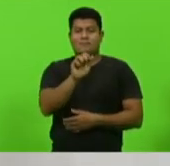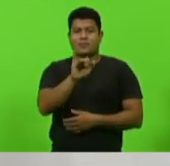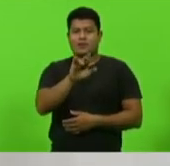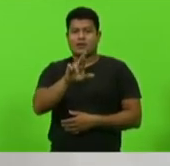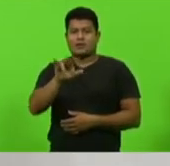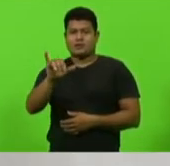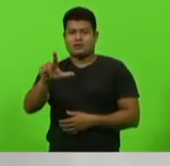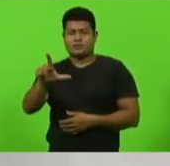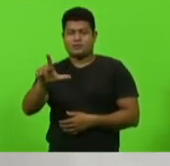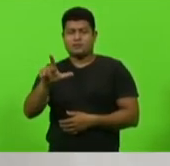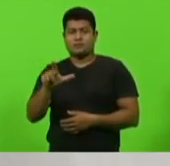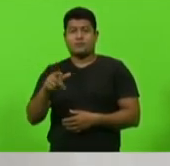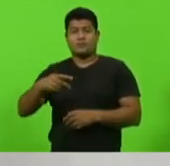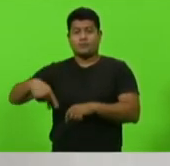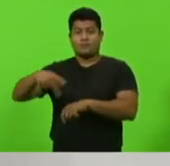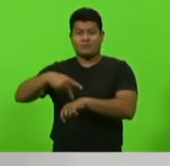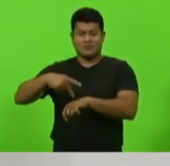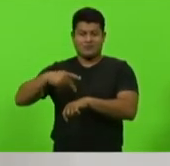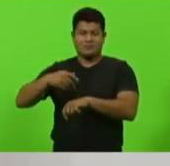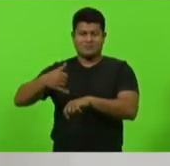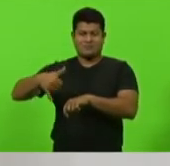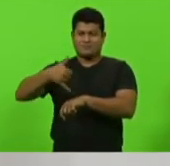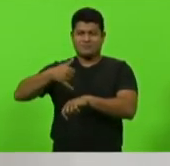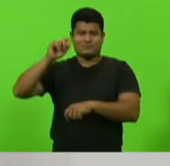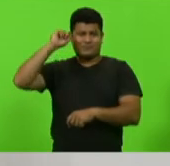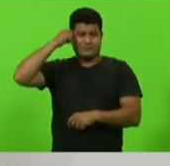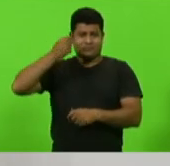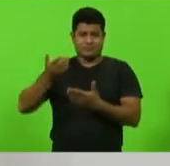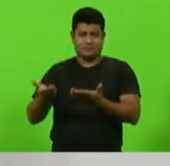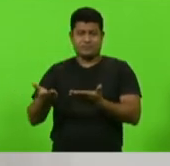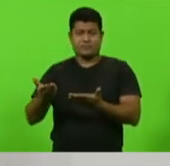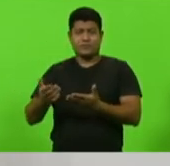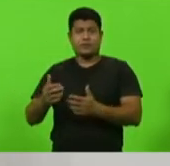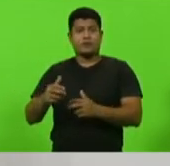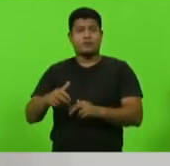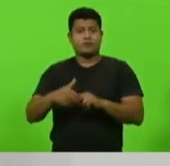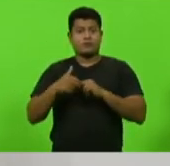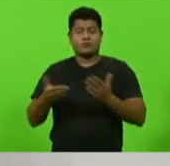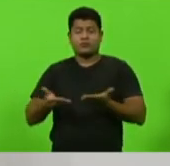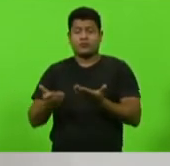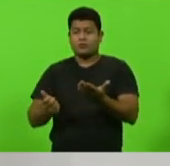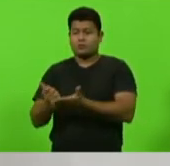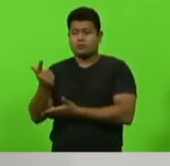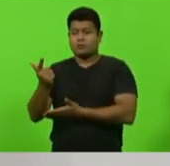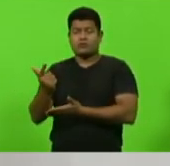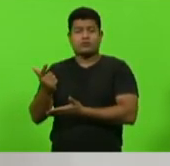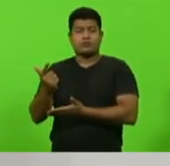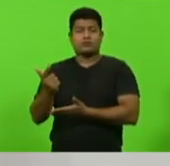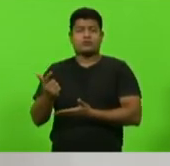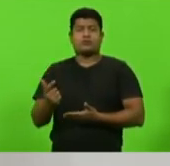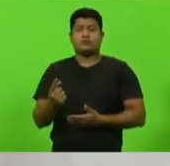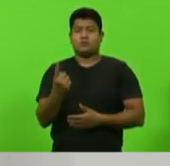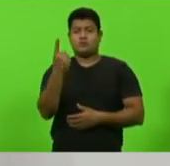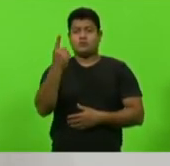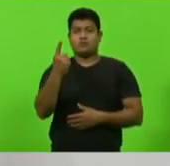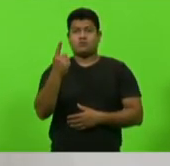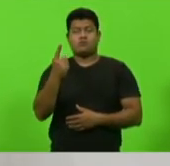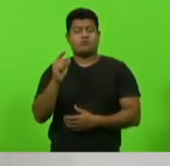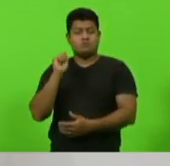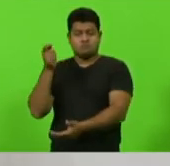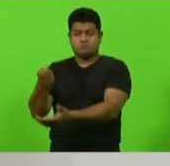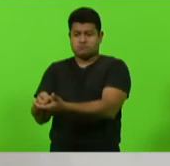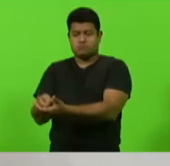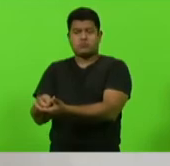outros 300 mil nós estamos importando. Por isso que, quando você vai comprar um botijão de gás hoje, você compra um botijão, você paga um botijão de